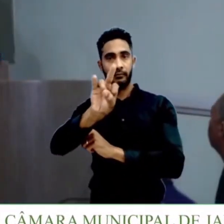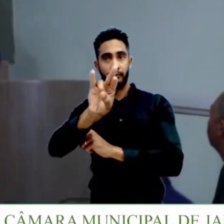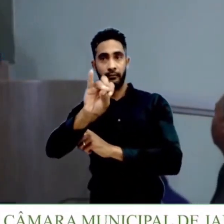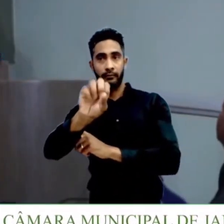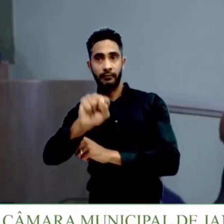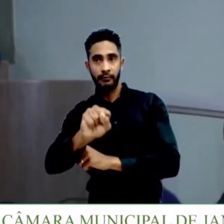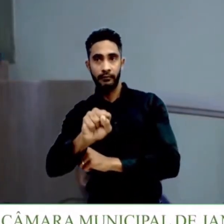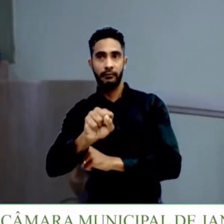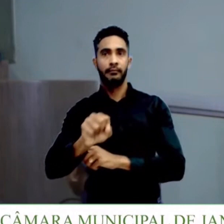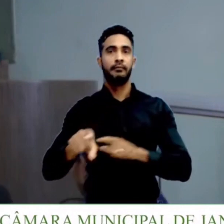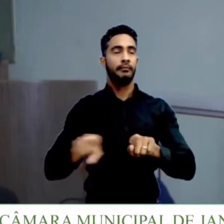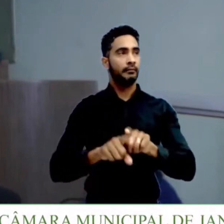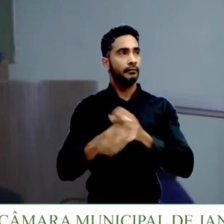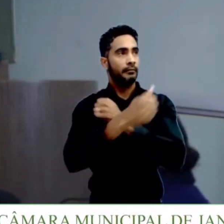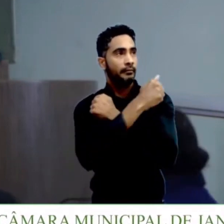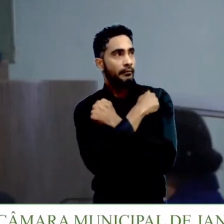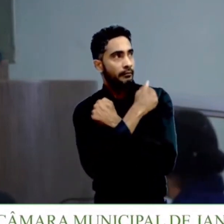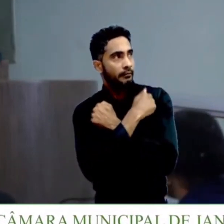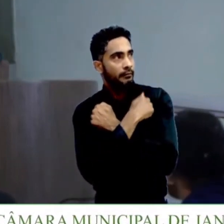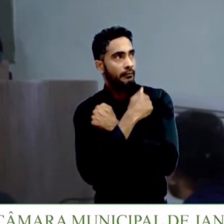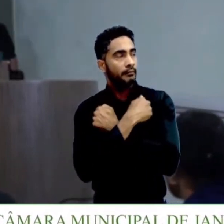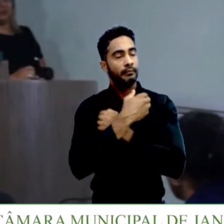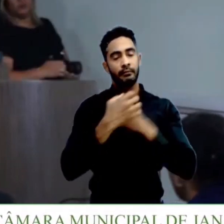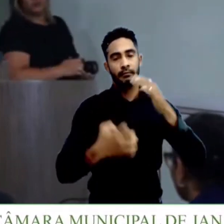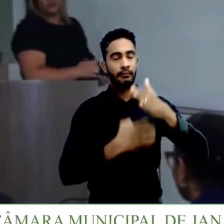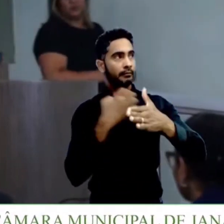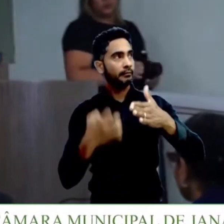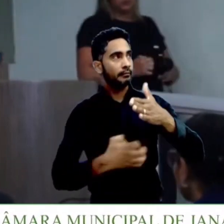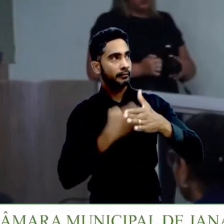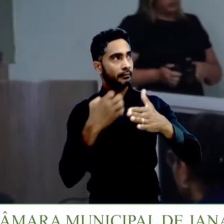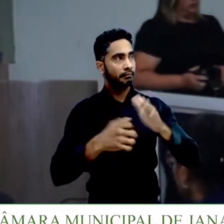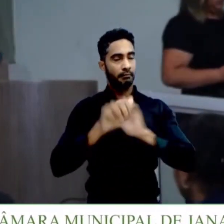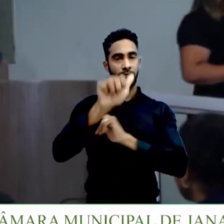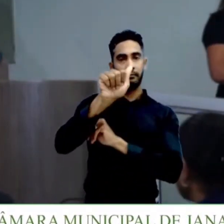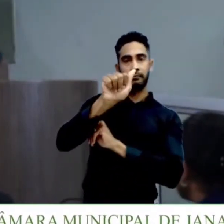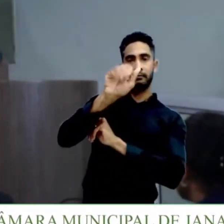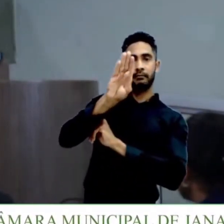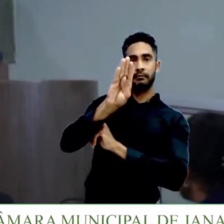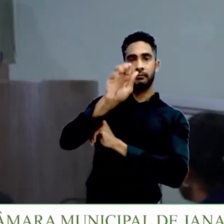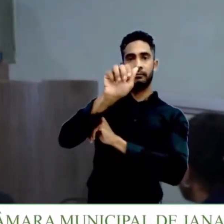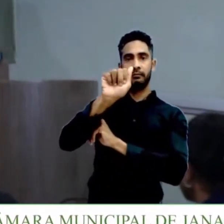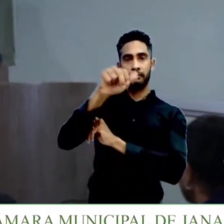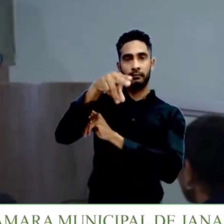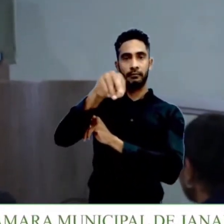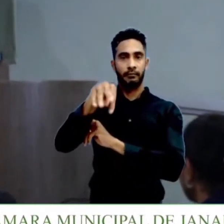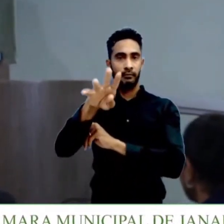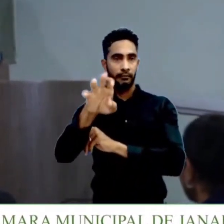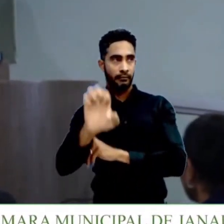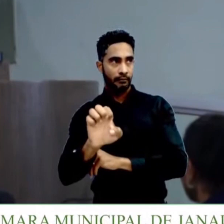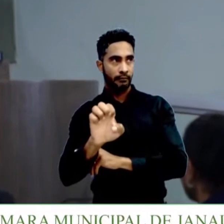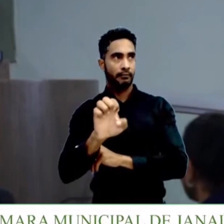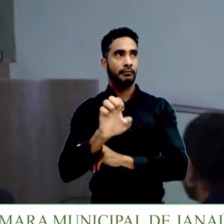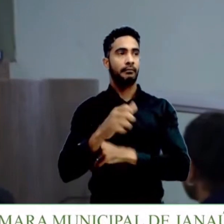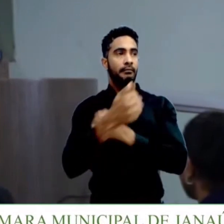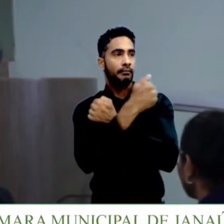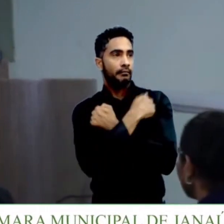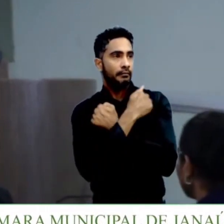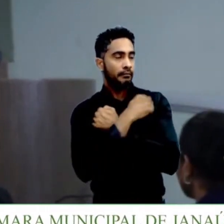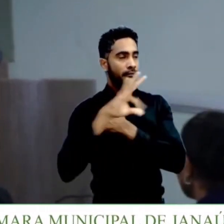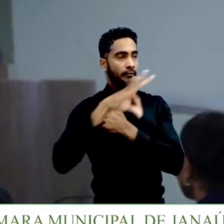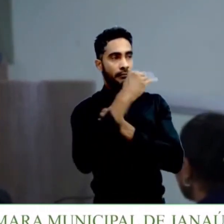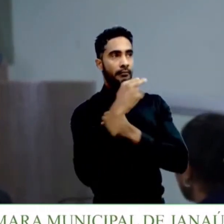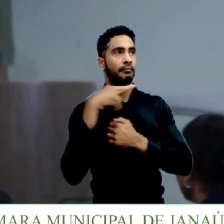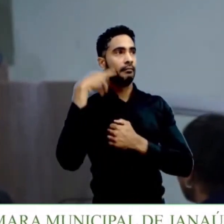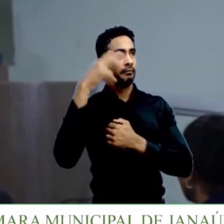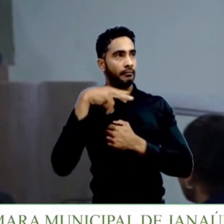nós abraçamos a Fruticultura Norte Mineira, abraço a todos aqui presentes e todos os nossos vereadores. Não vou citar o nome de cada um, porque